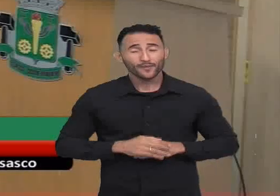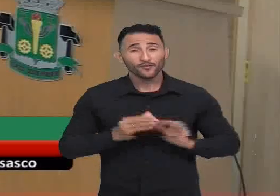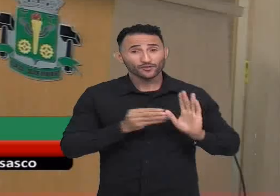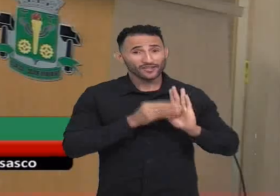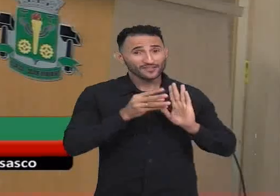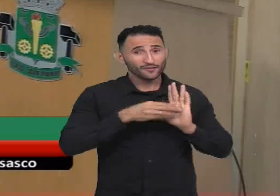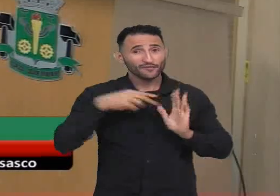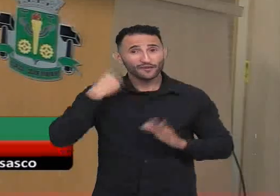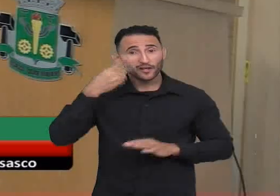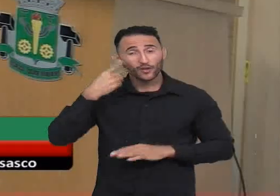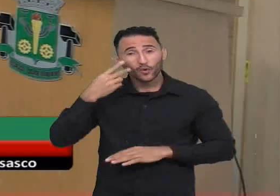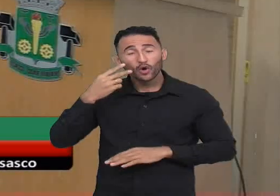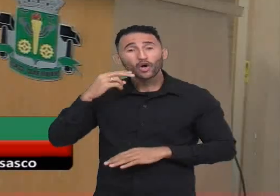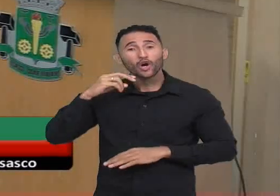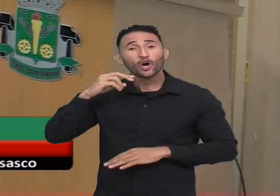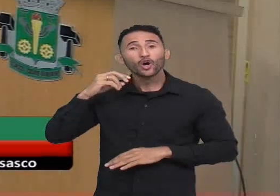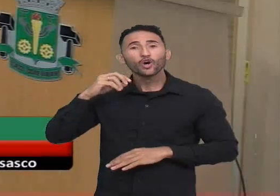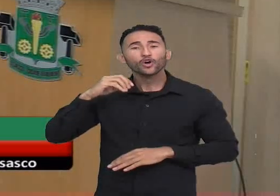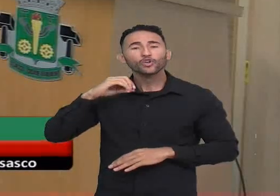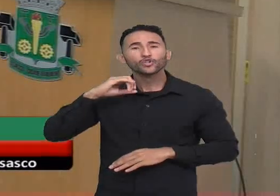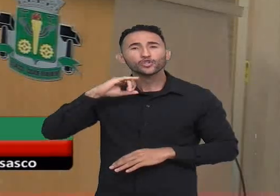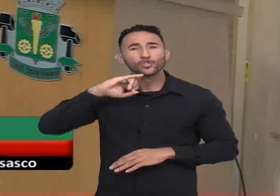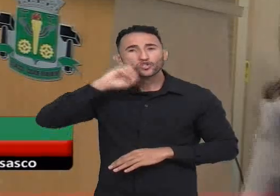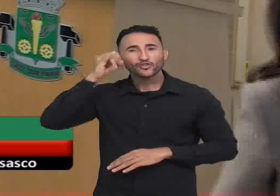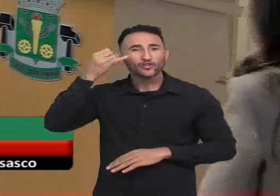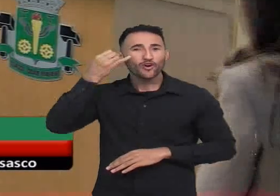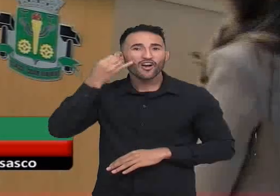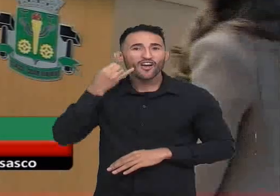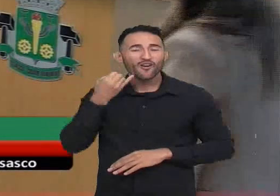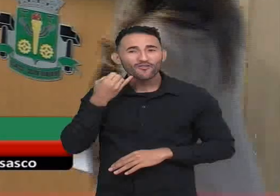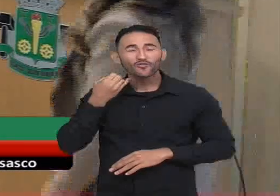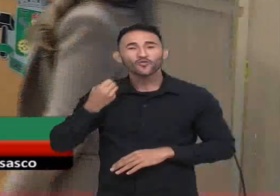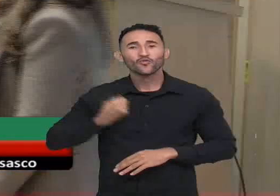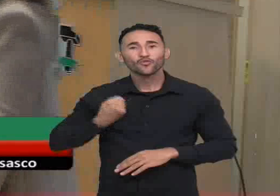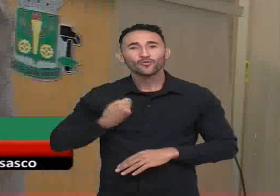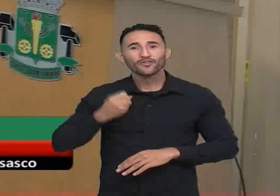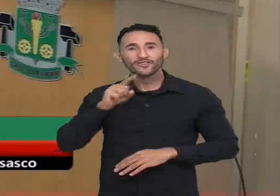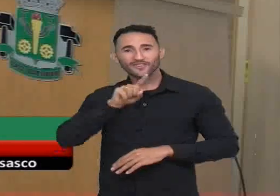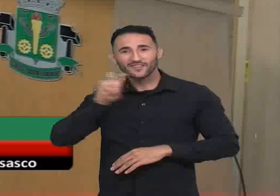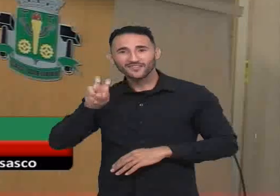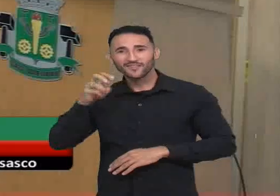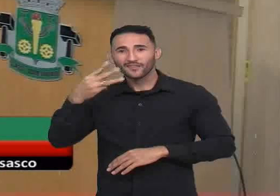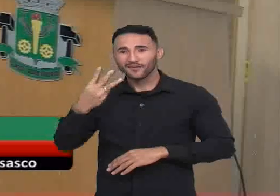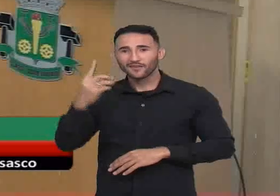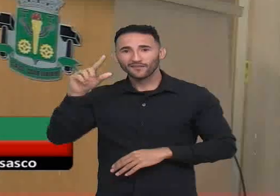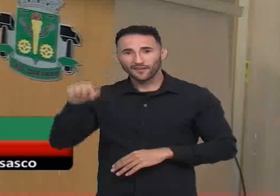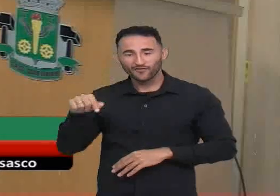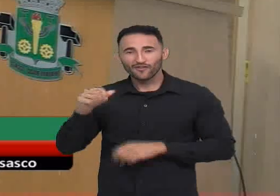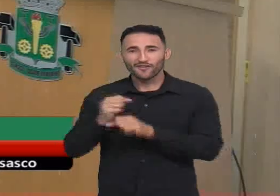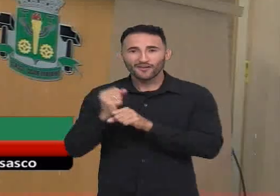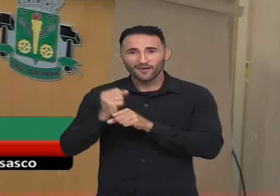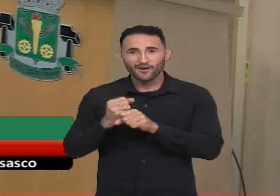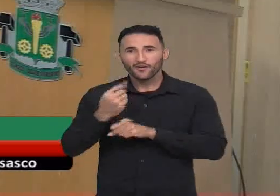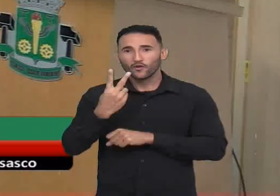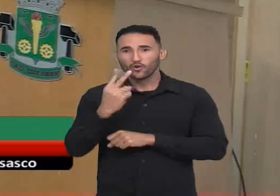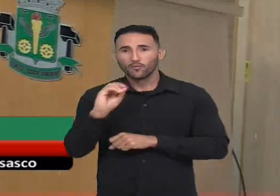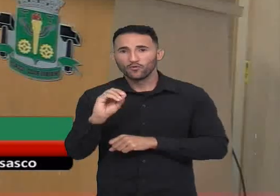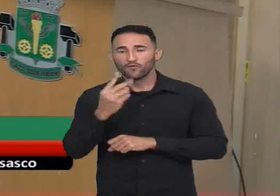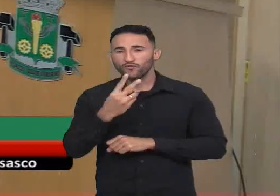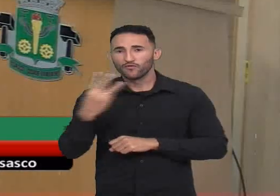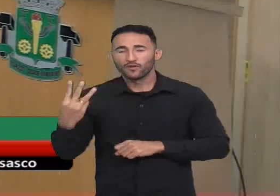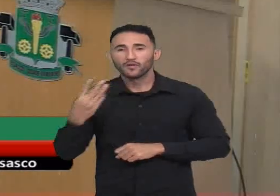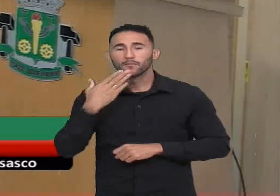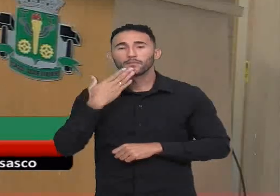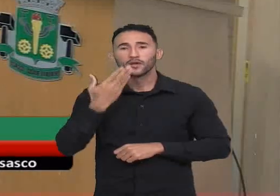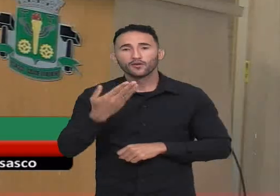Indicação do nobre vereador Joel Nunes. Indicação de número 1537 de 2023. Indica-se à mesa,